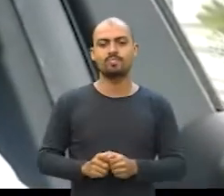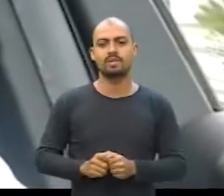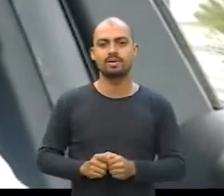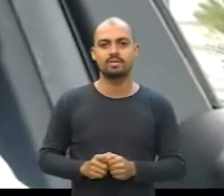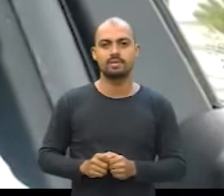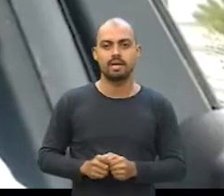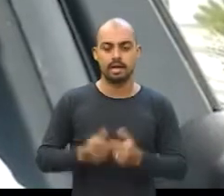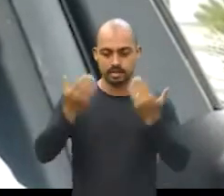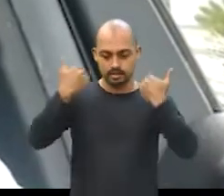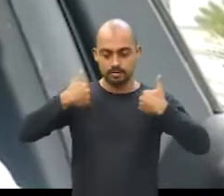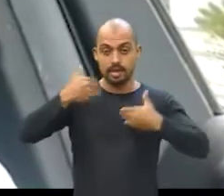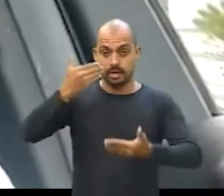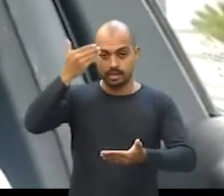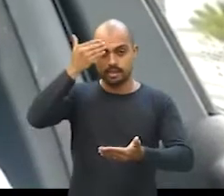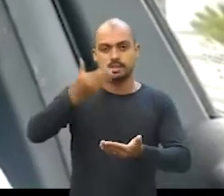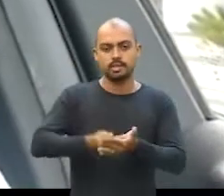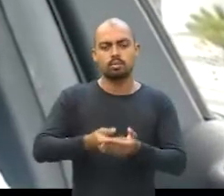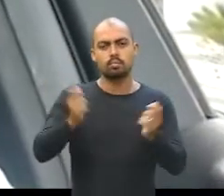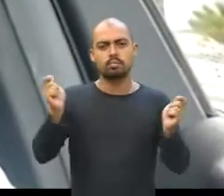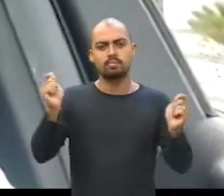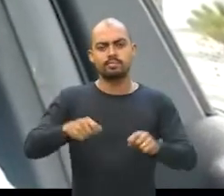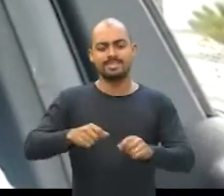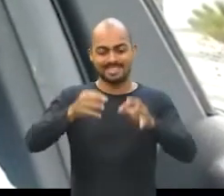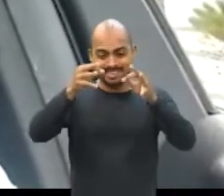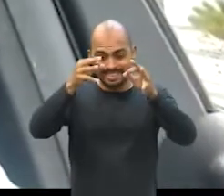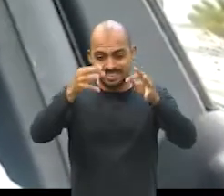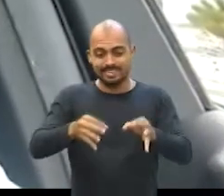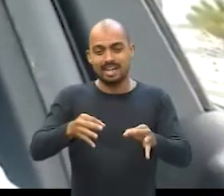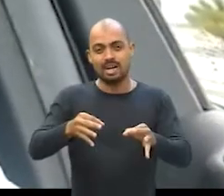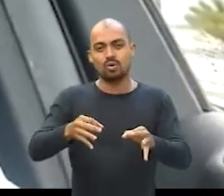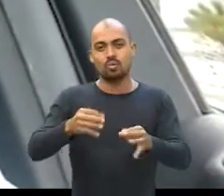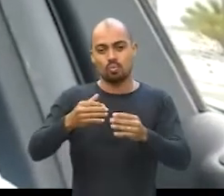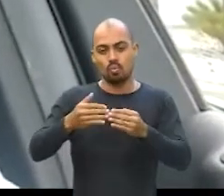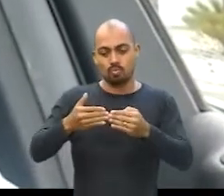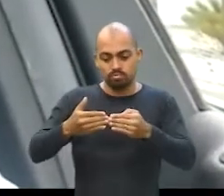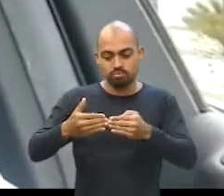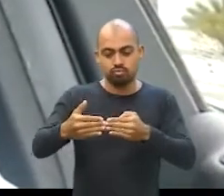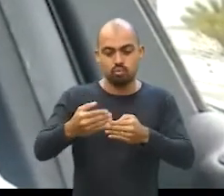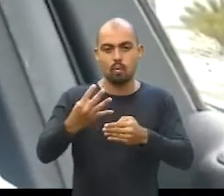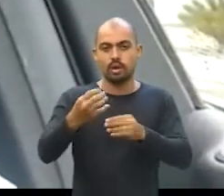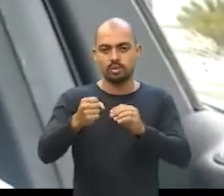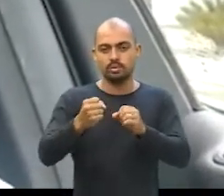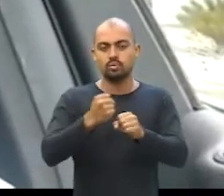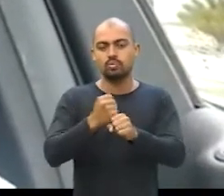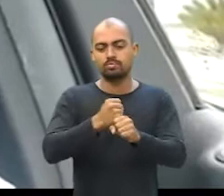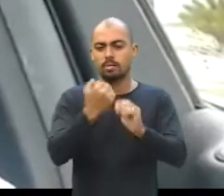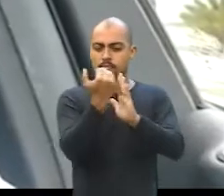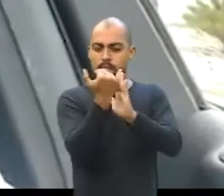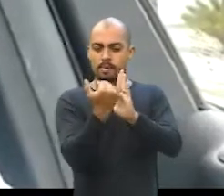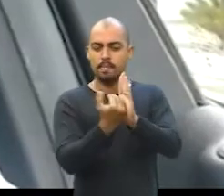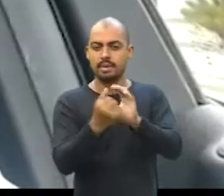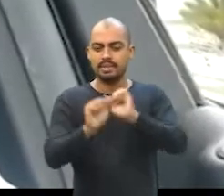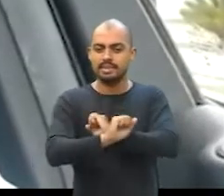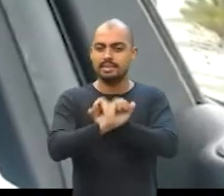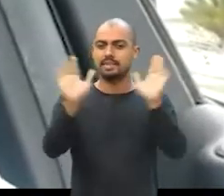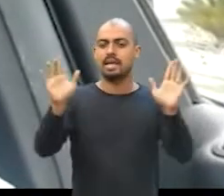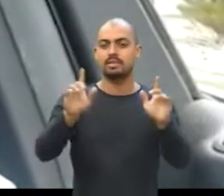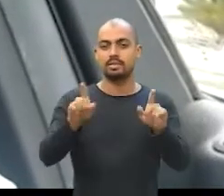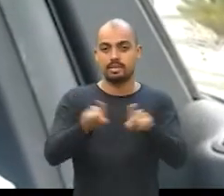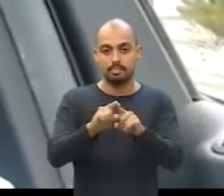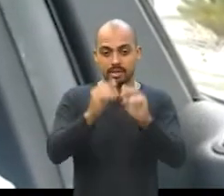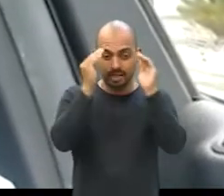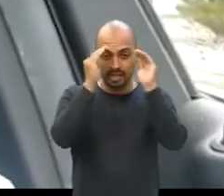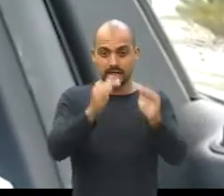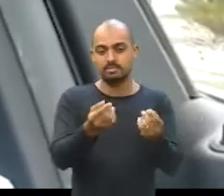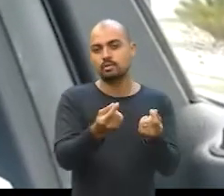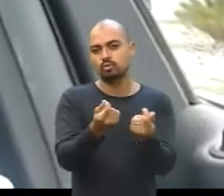vocês depositado na minha pessoa. Podem ter absoluta certeza que o mandato vai continuar pautado na transparência, no